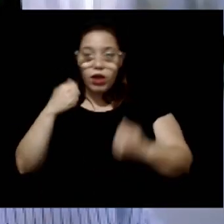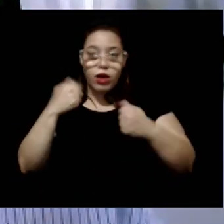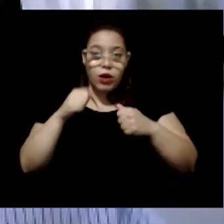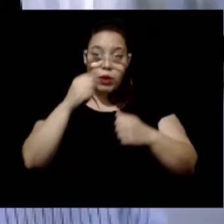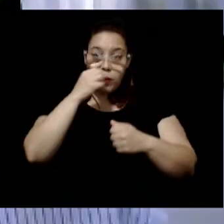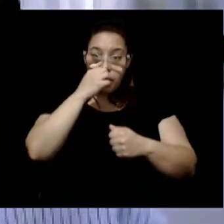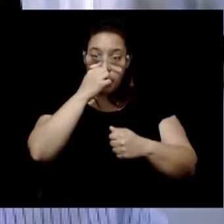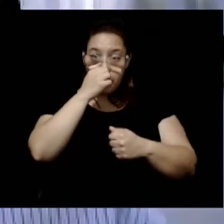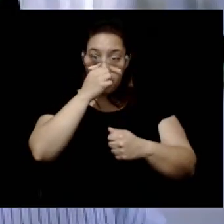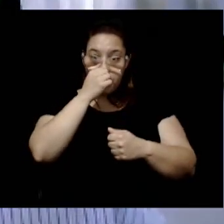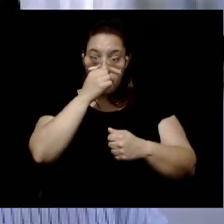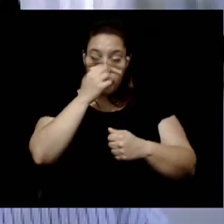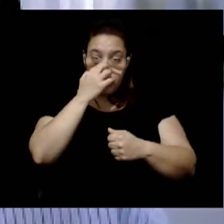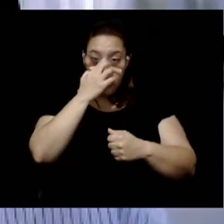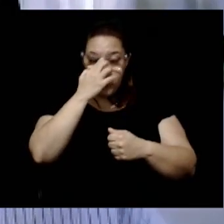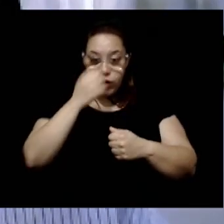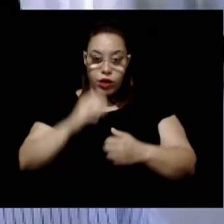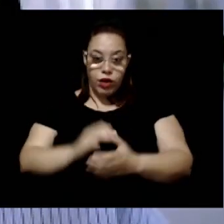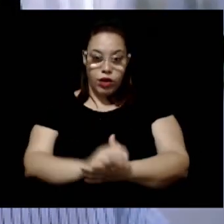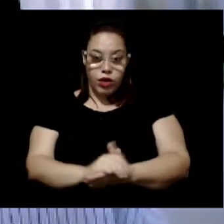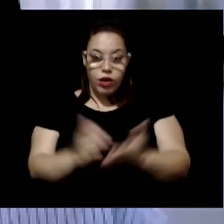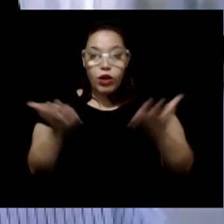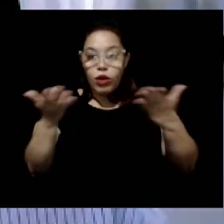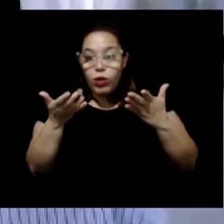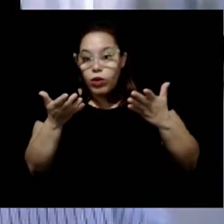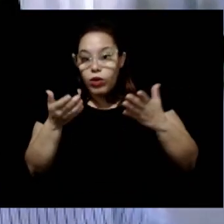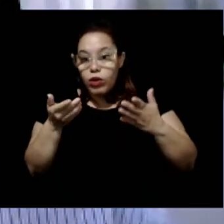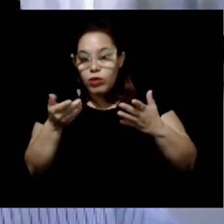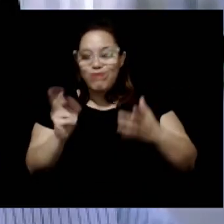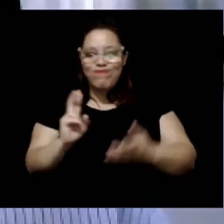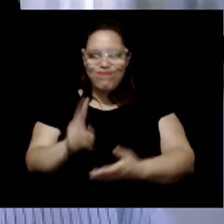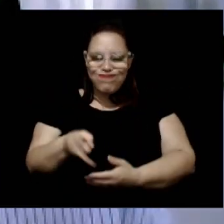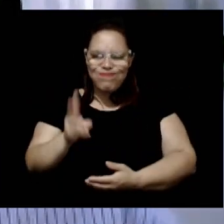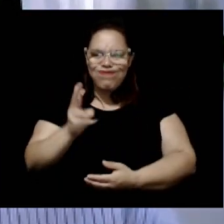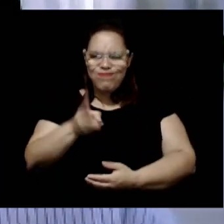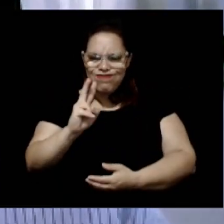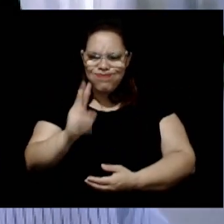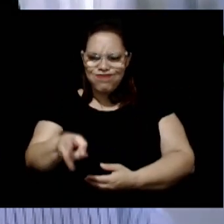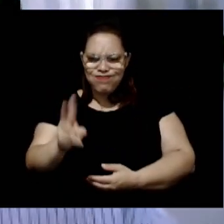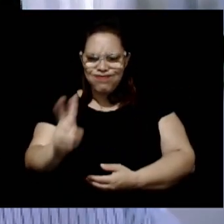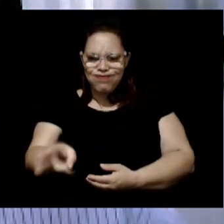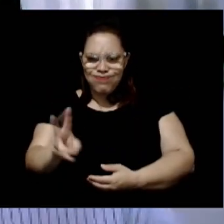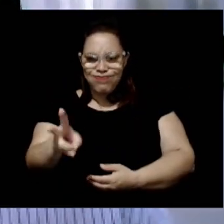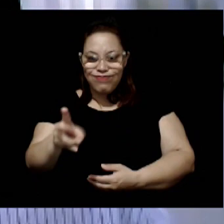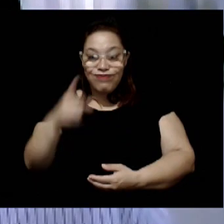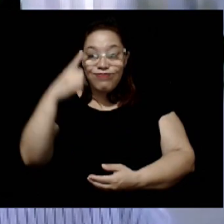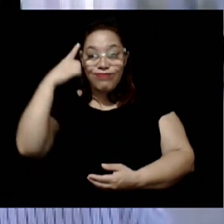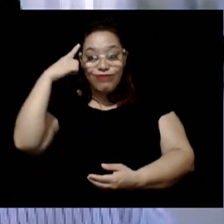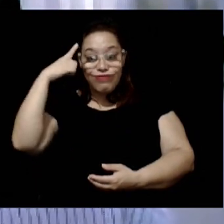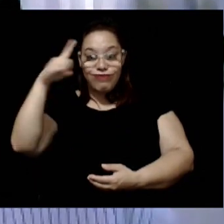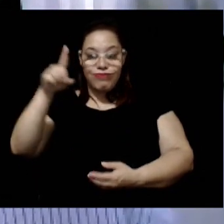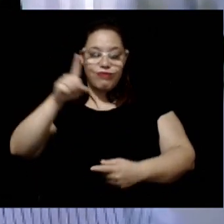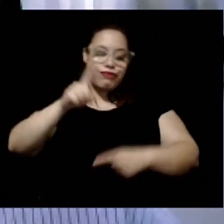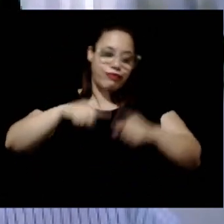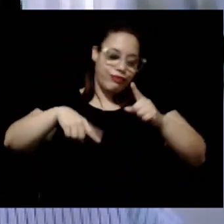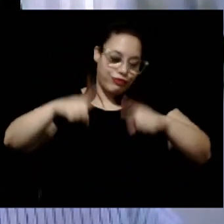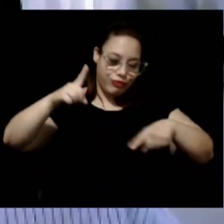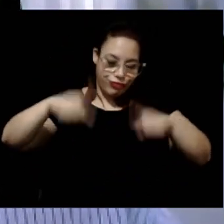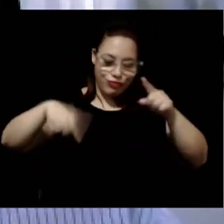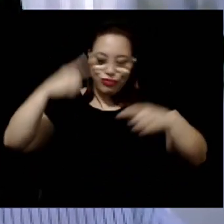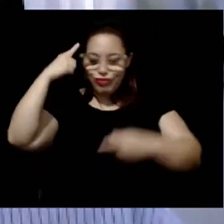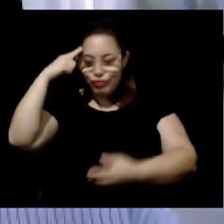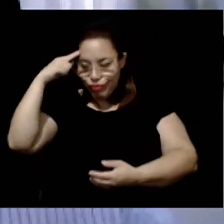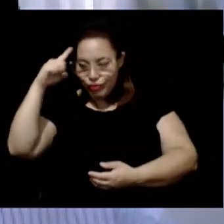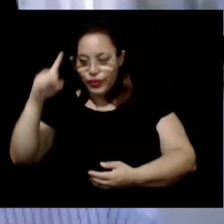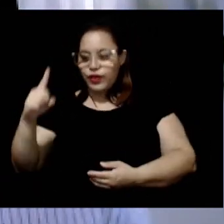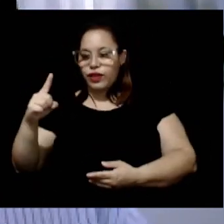de ameaça, hoje é uma coisa constante no dia e várias vezes ao dia. Tanto porque